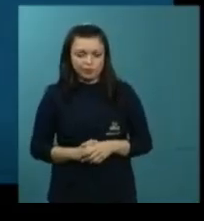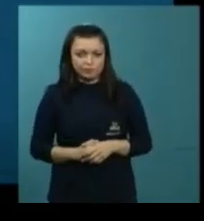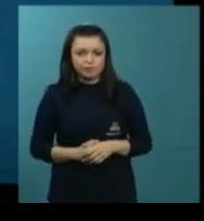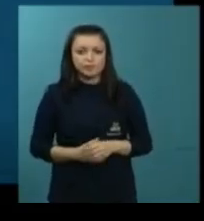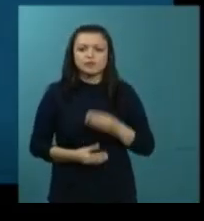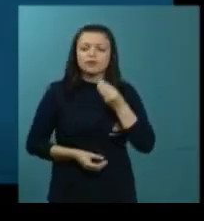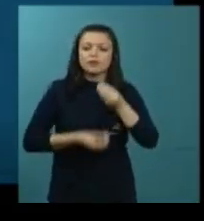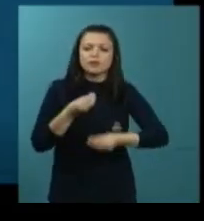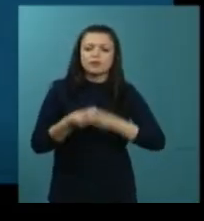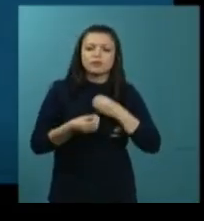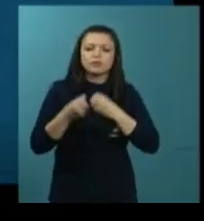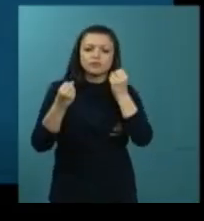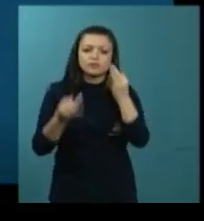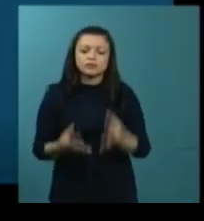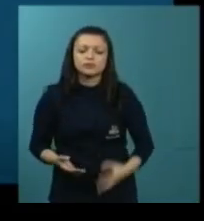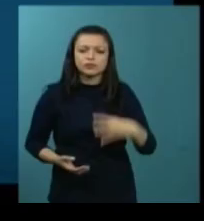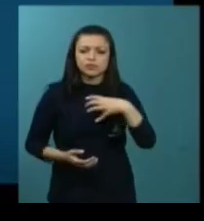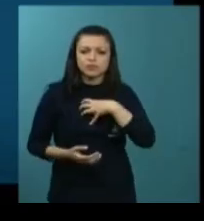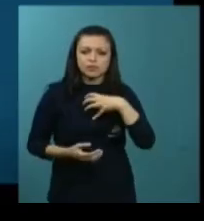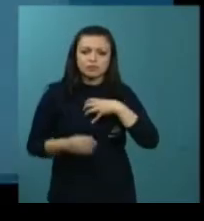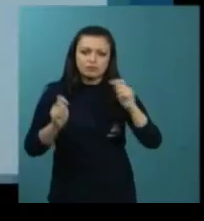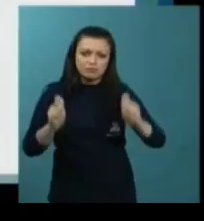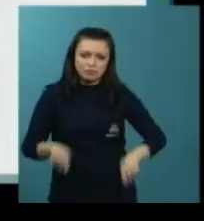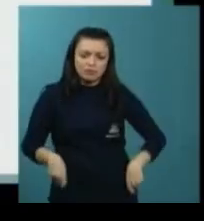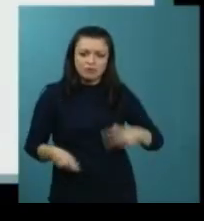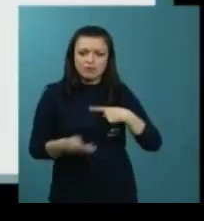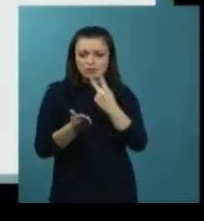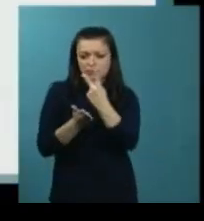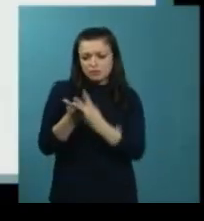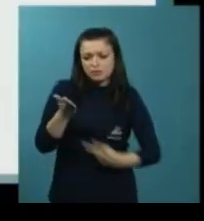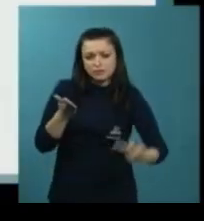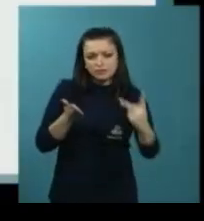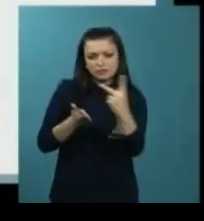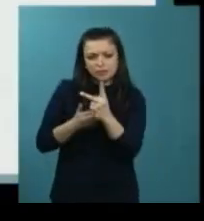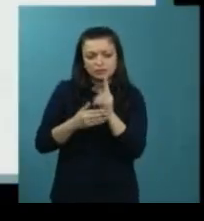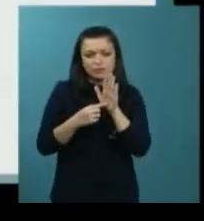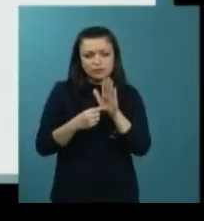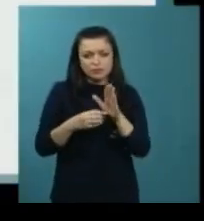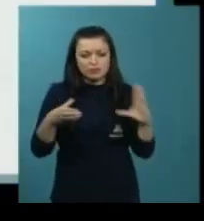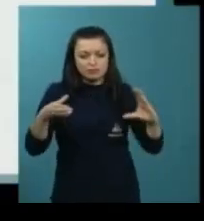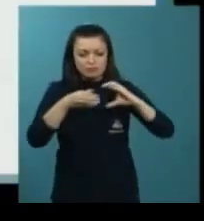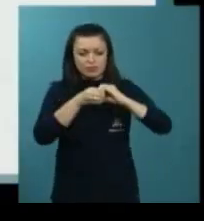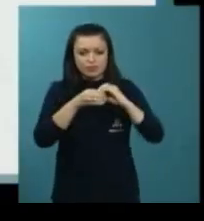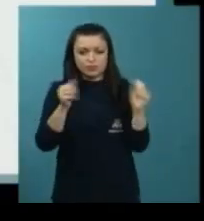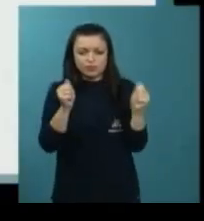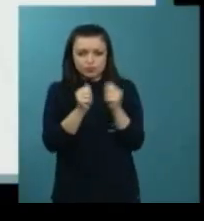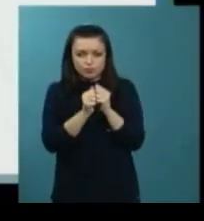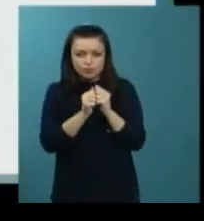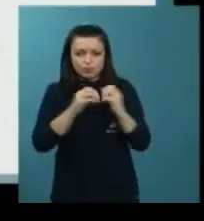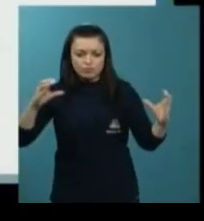como ficaria a representação desta interseção